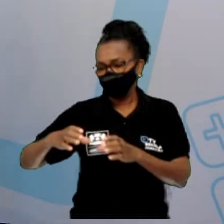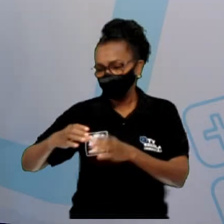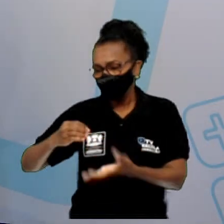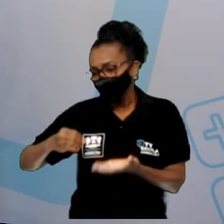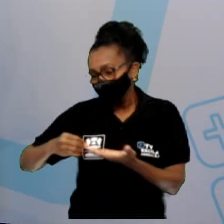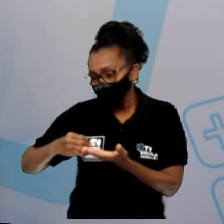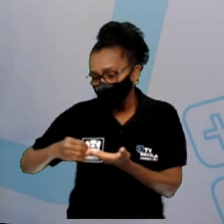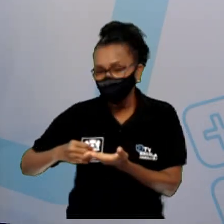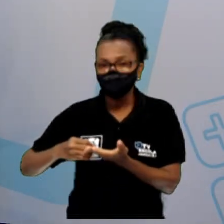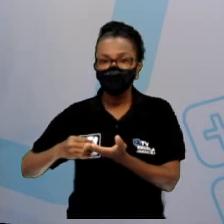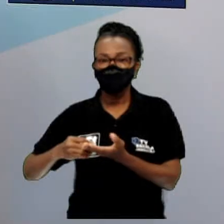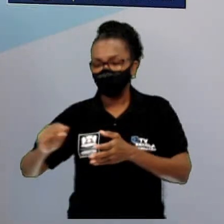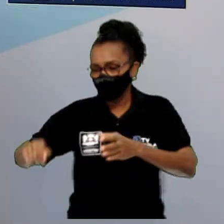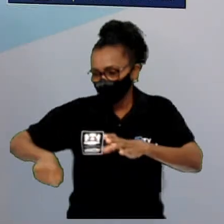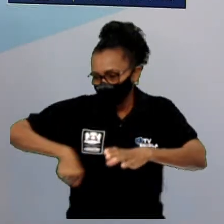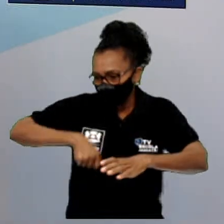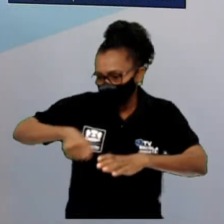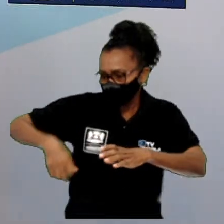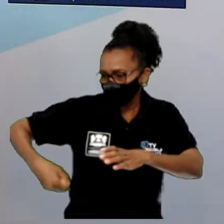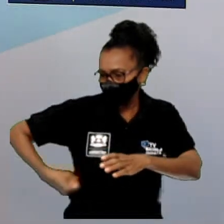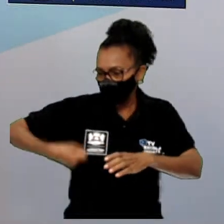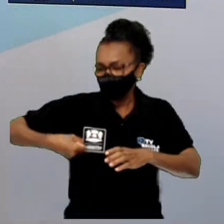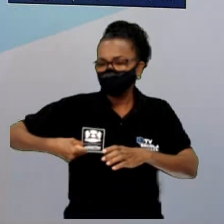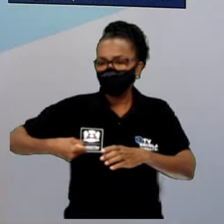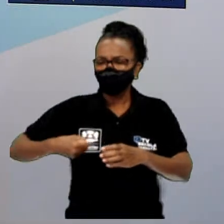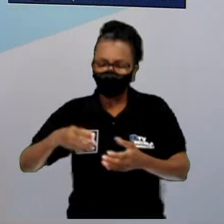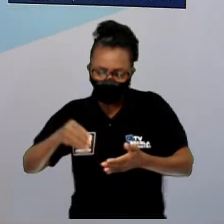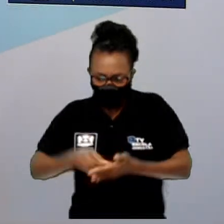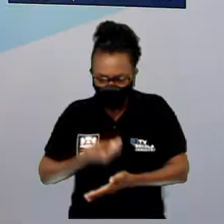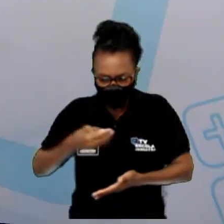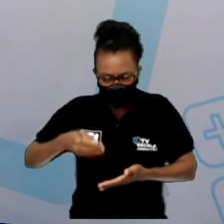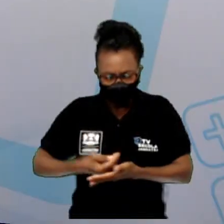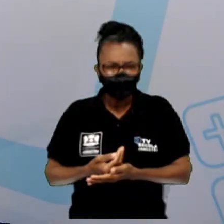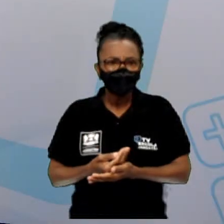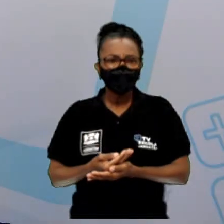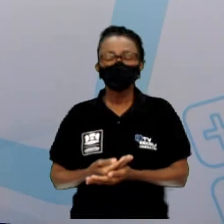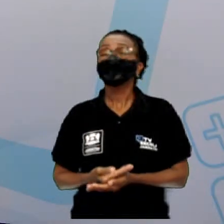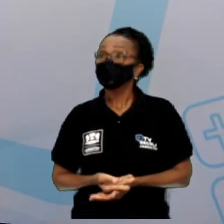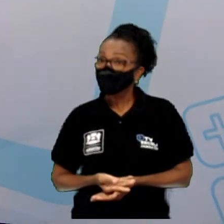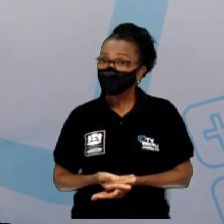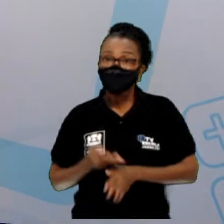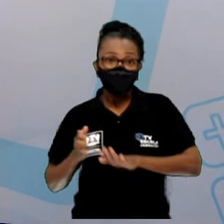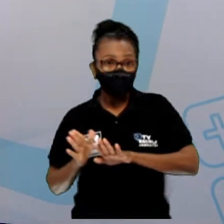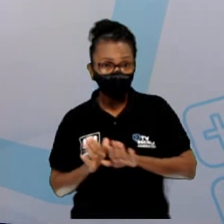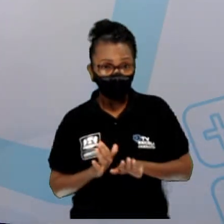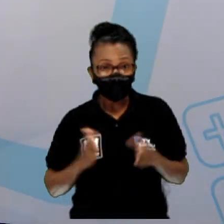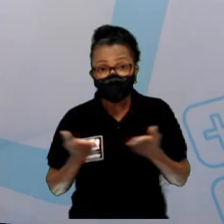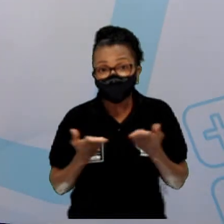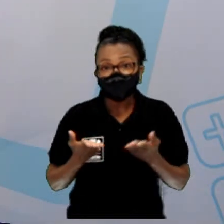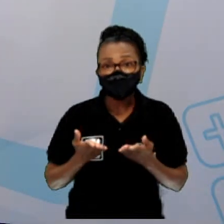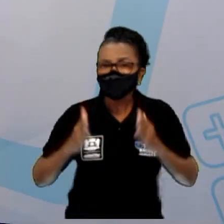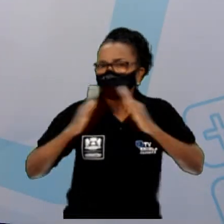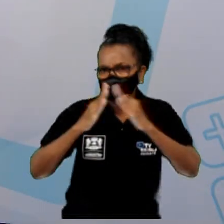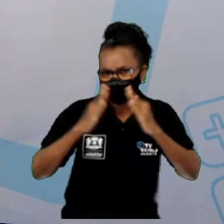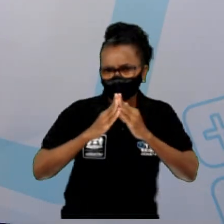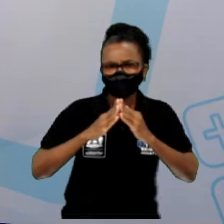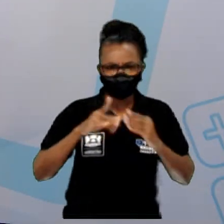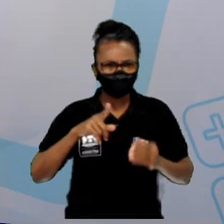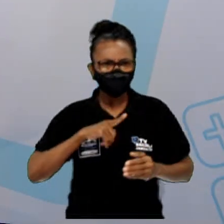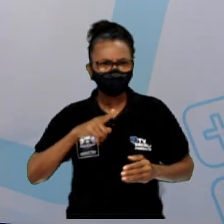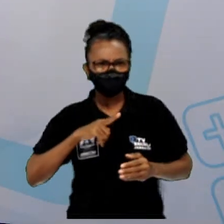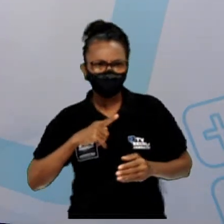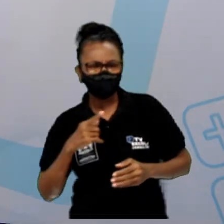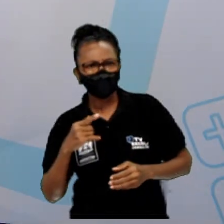a panela, os talheres. E em casa, o que é que você consegue identificar em casa que é feito de